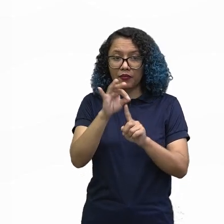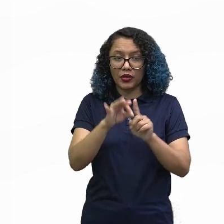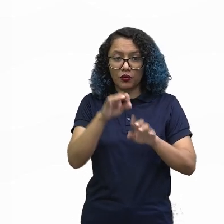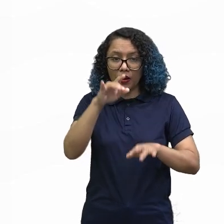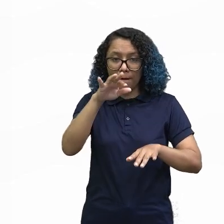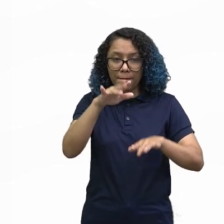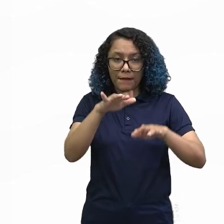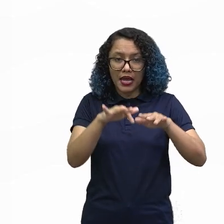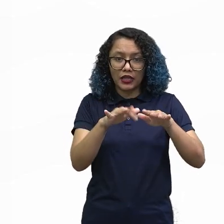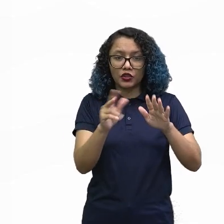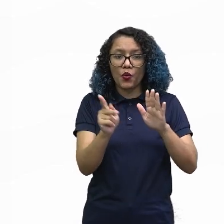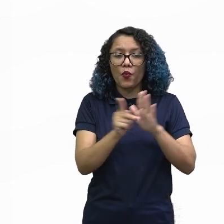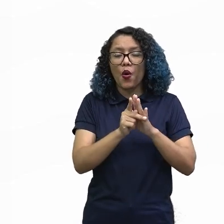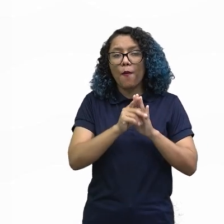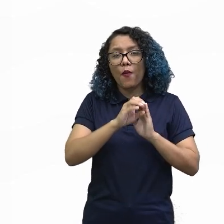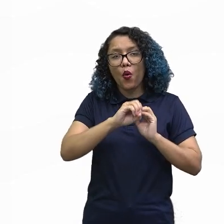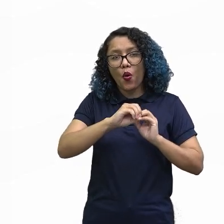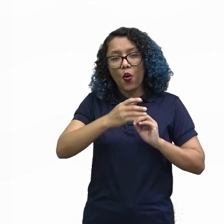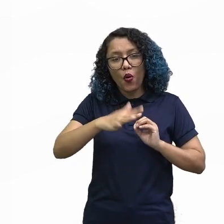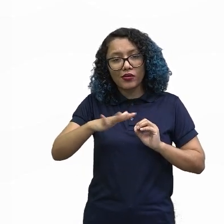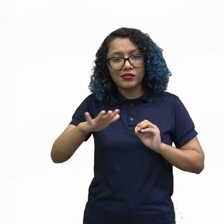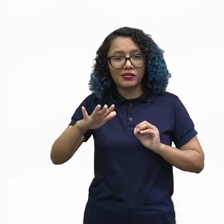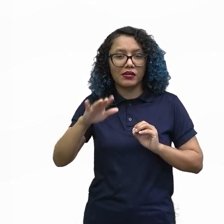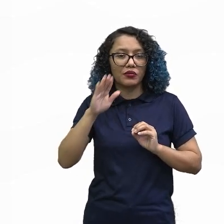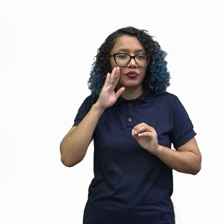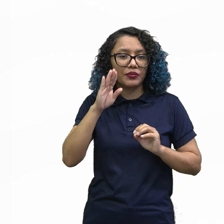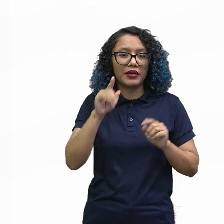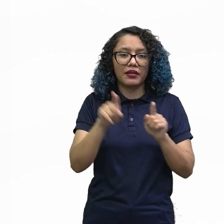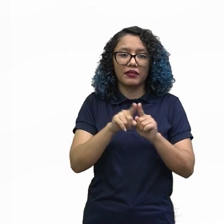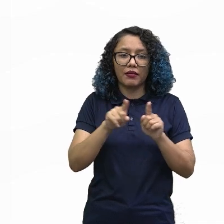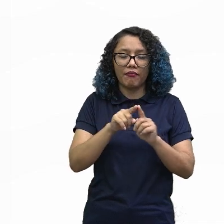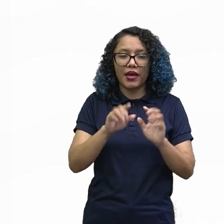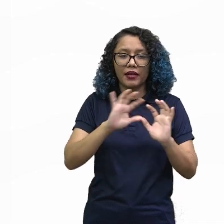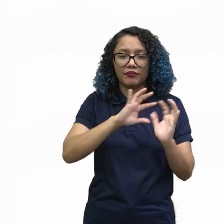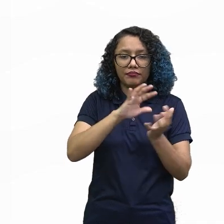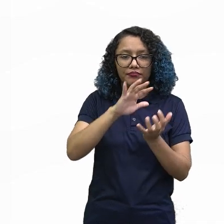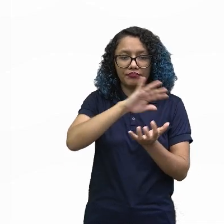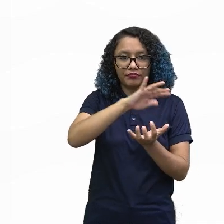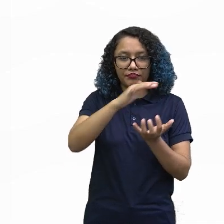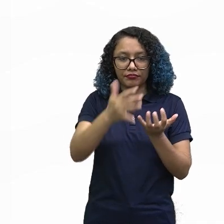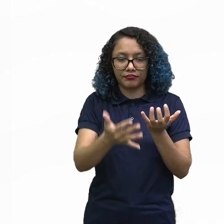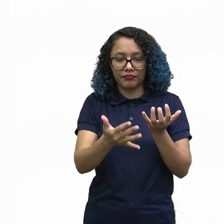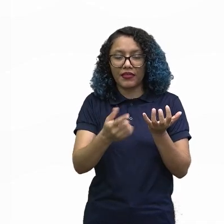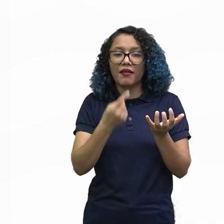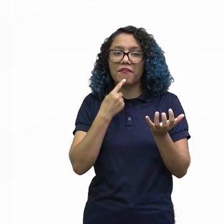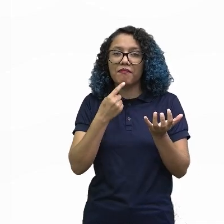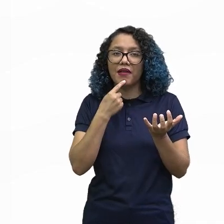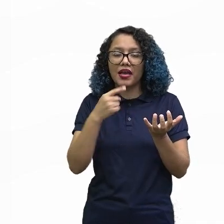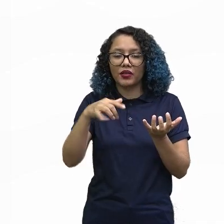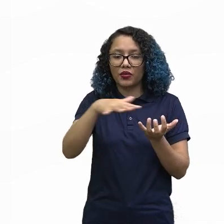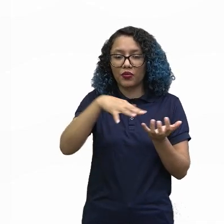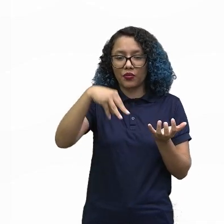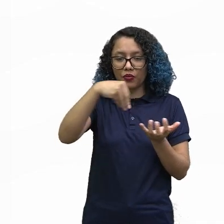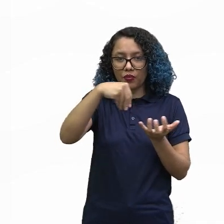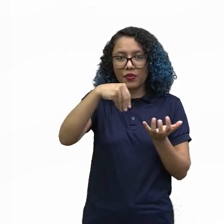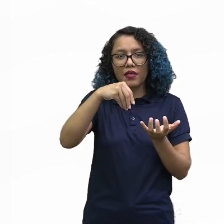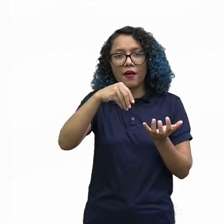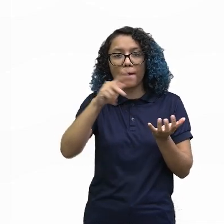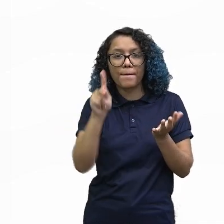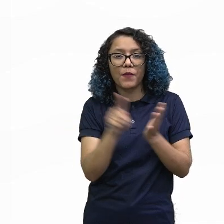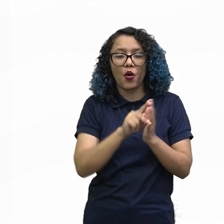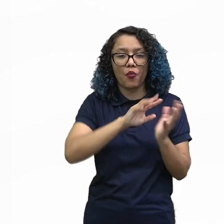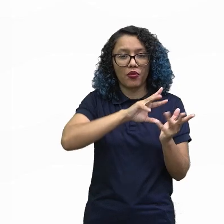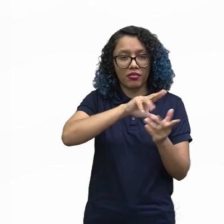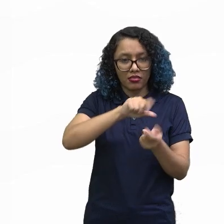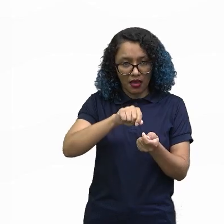média dos oceanos, principalmente, e da camada de ar próxima à superfície da Terra, que